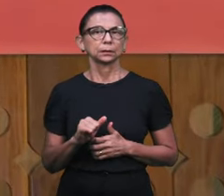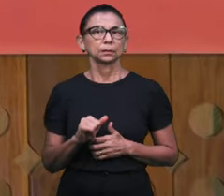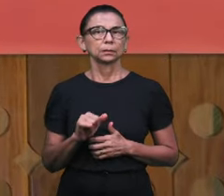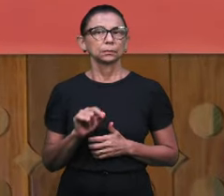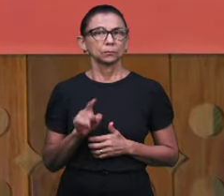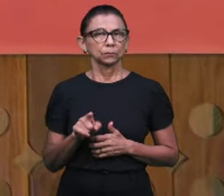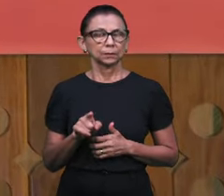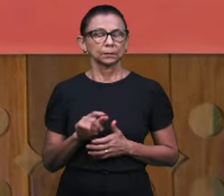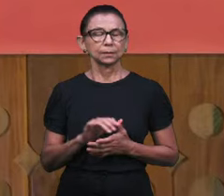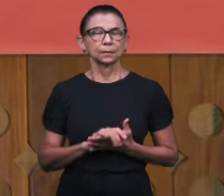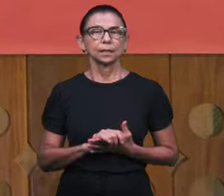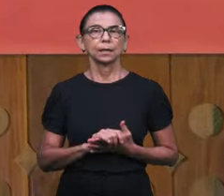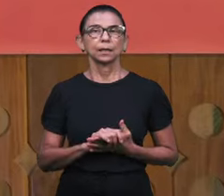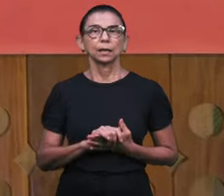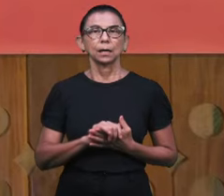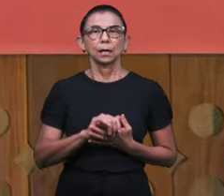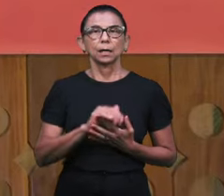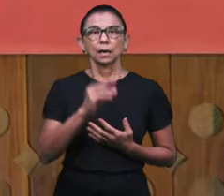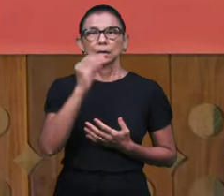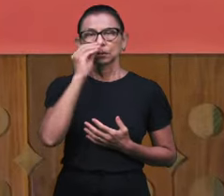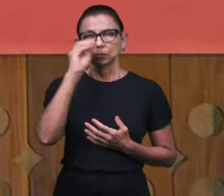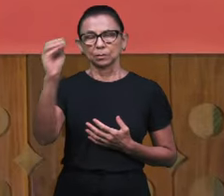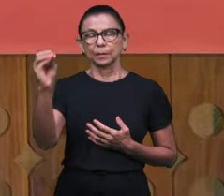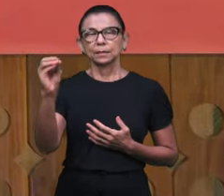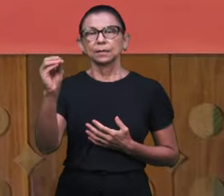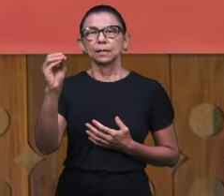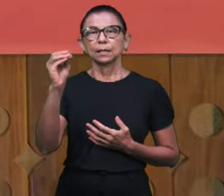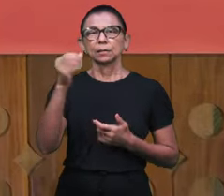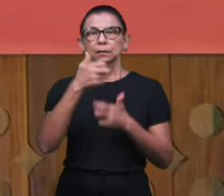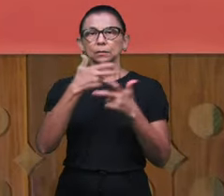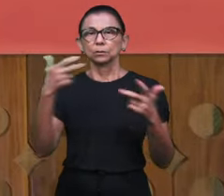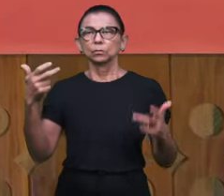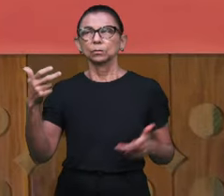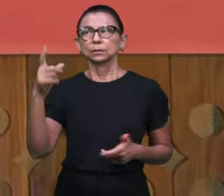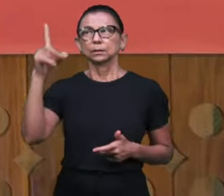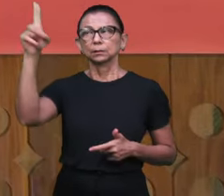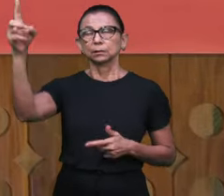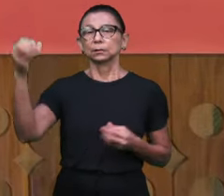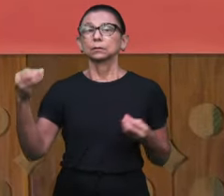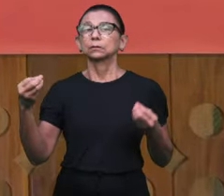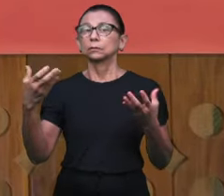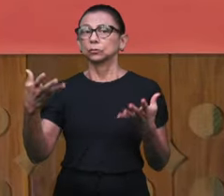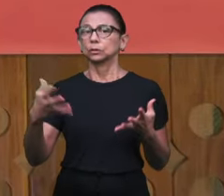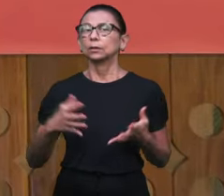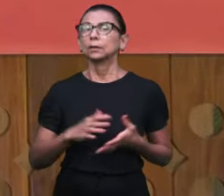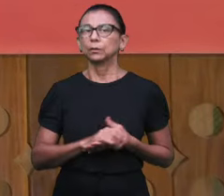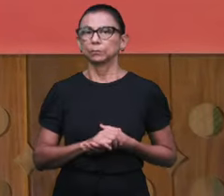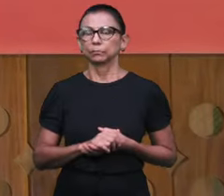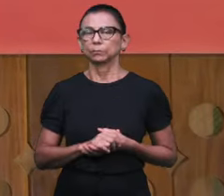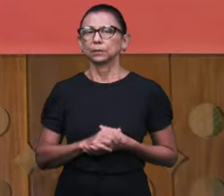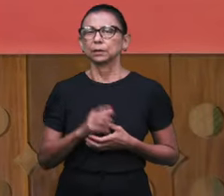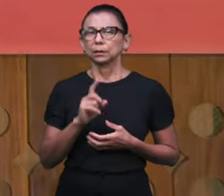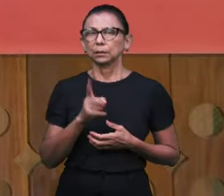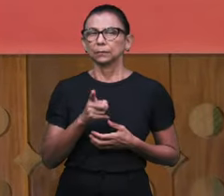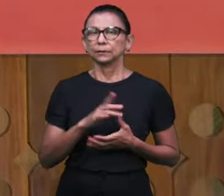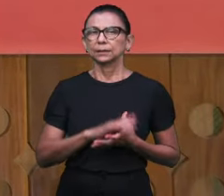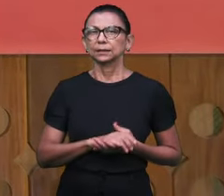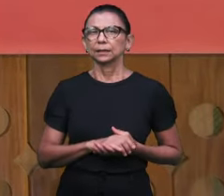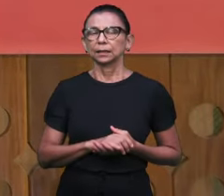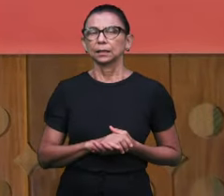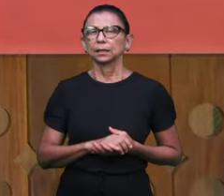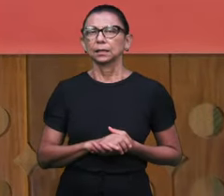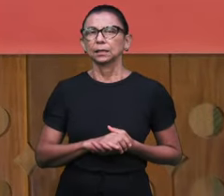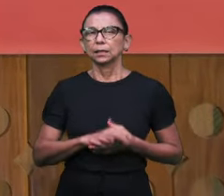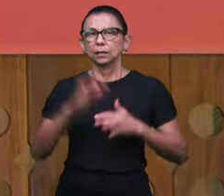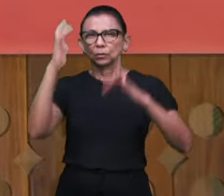vida, aquilo que o Senhor te chamou, aquilo que é vil, que está aí na sua cabeça, dos que nos